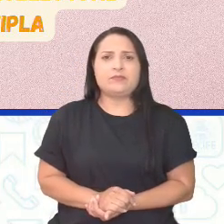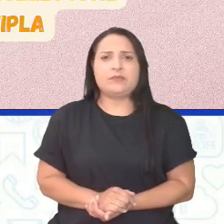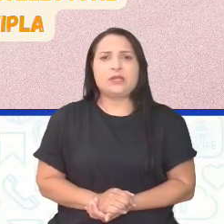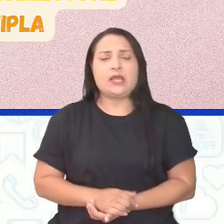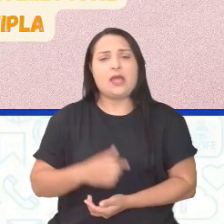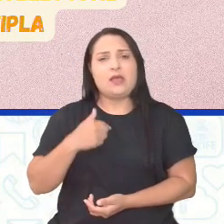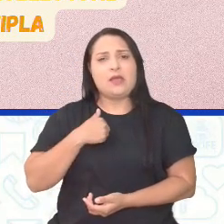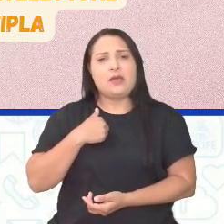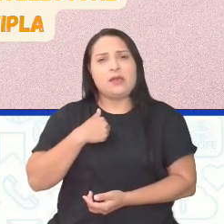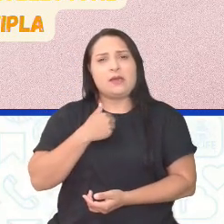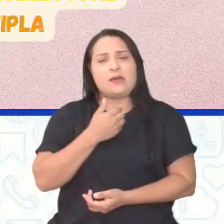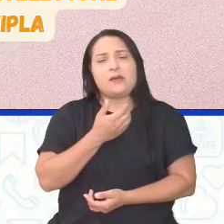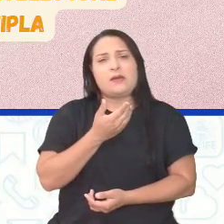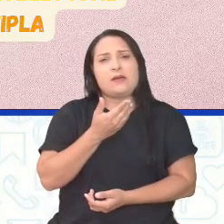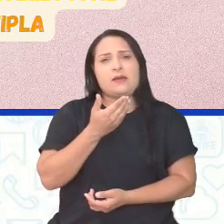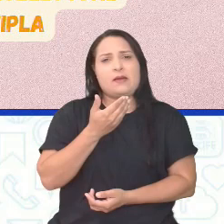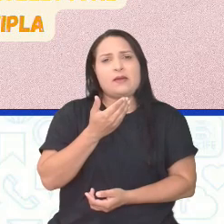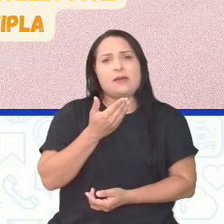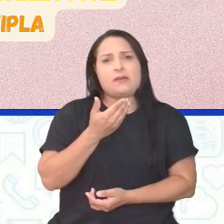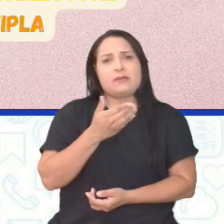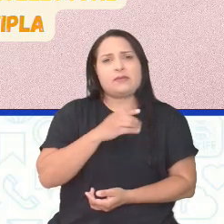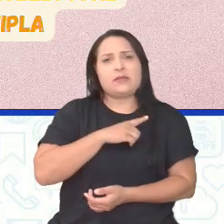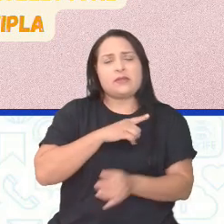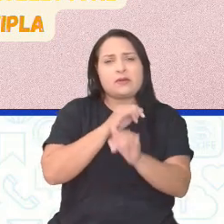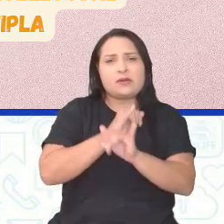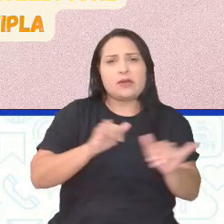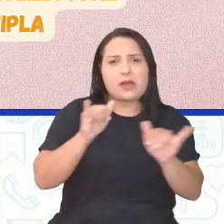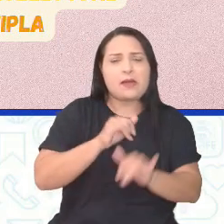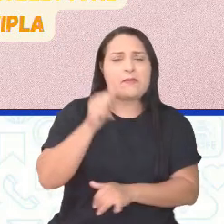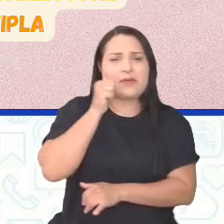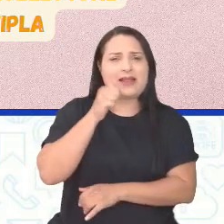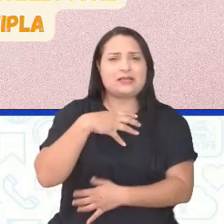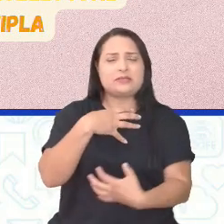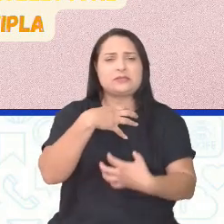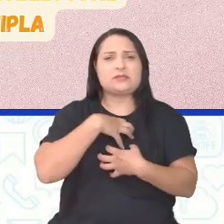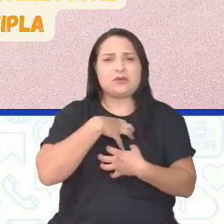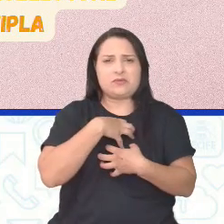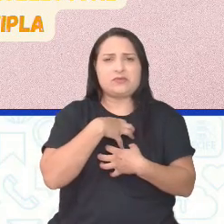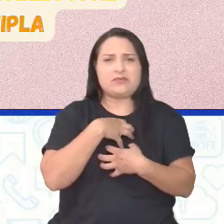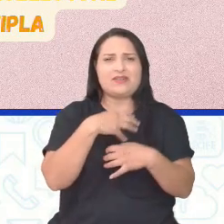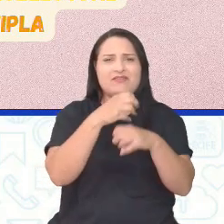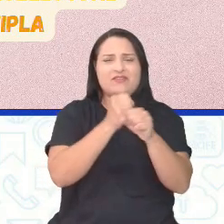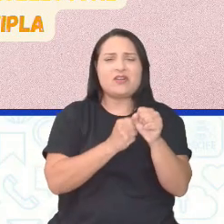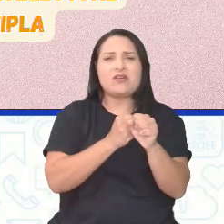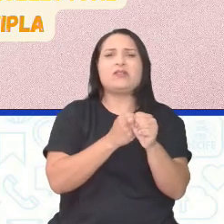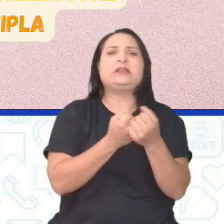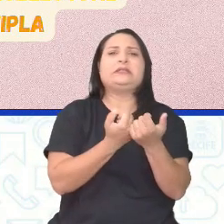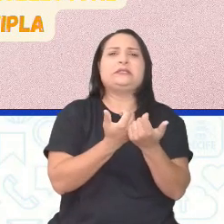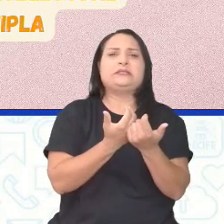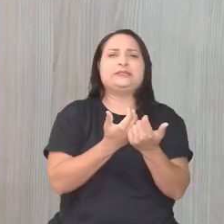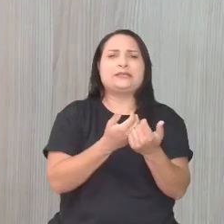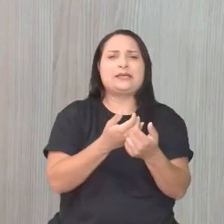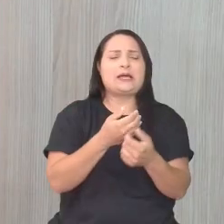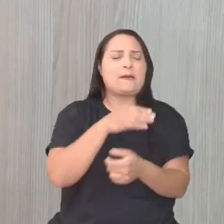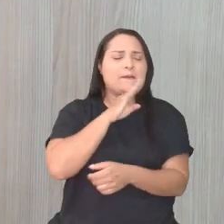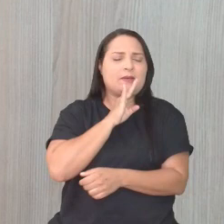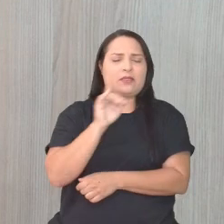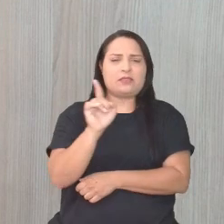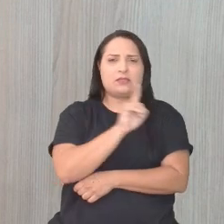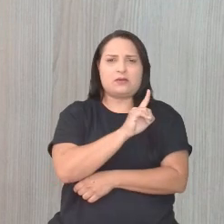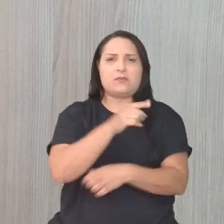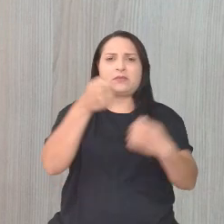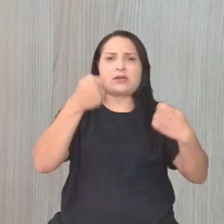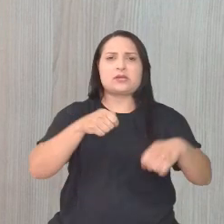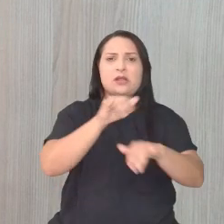sofrem realmente violência, que elas não se calem, né? Que elas comecem a falar e dizer realmente o que